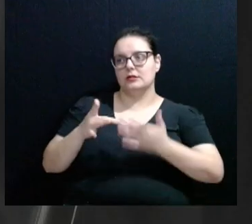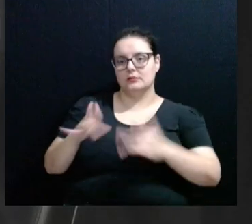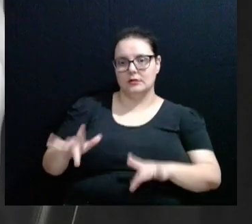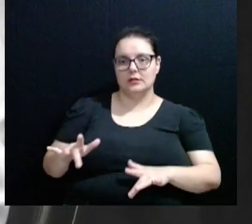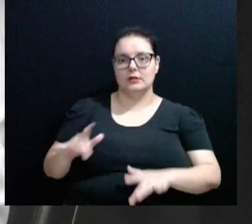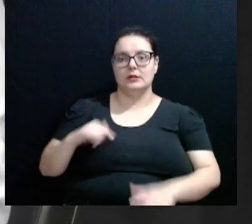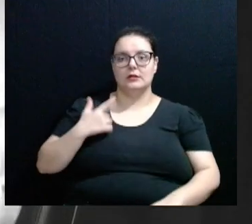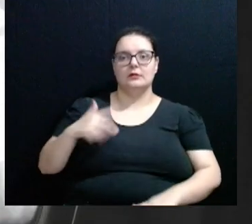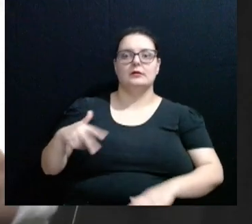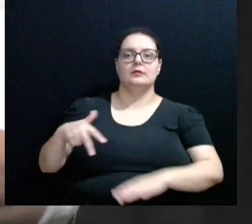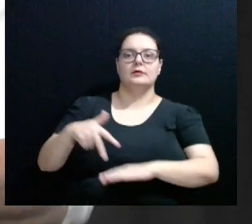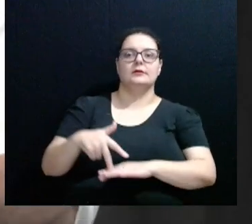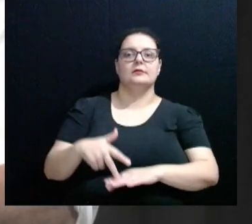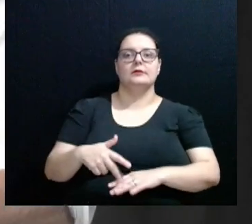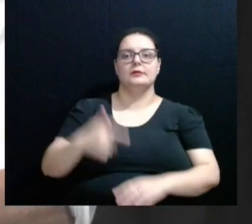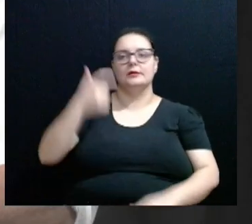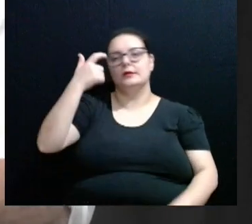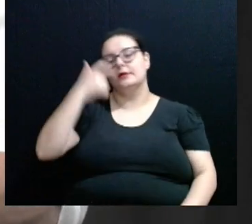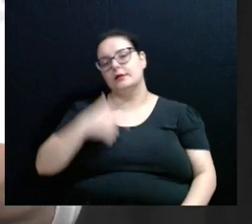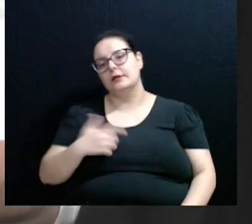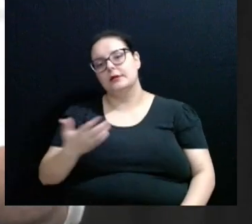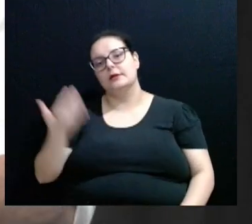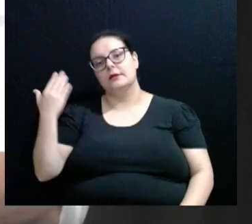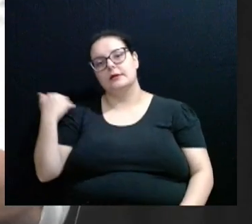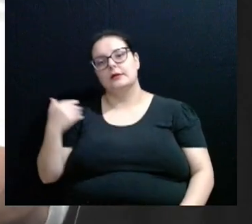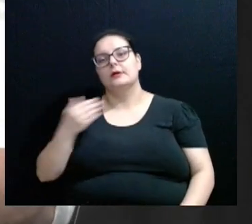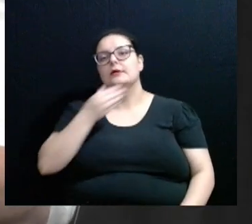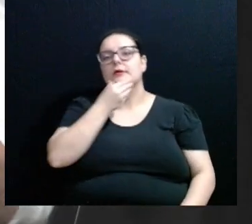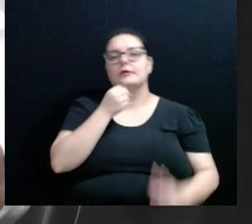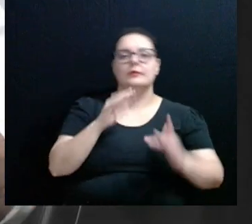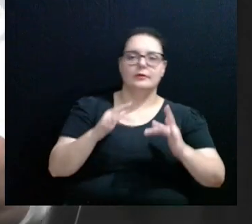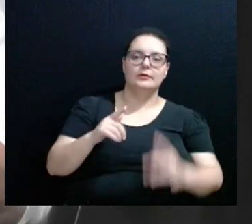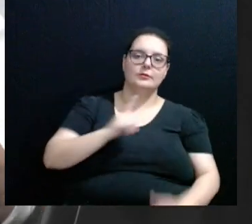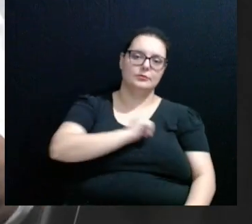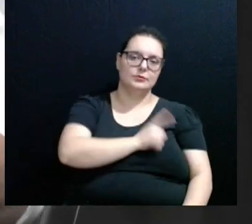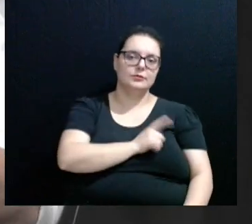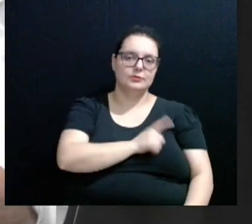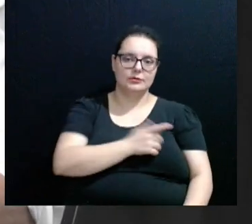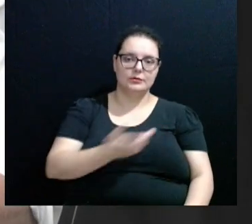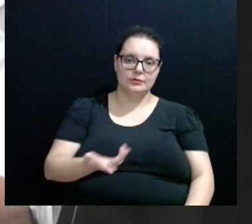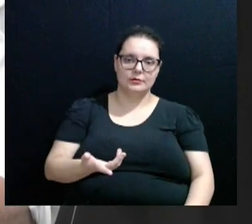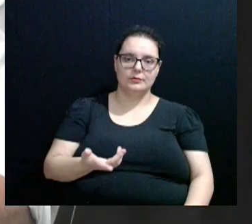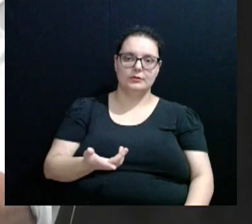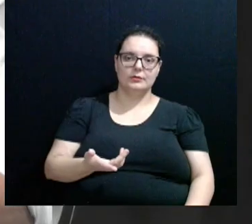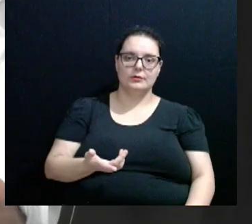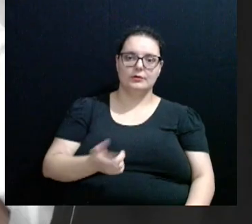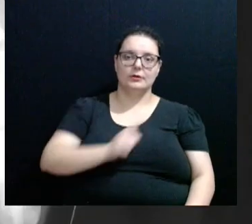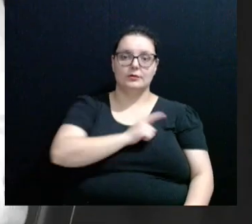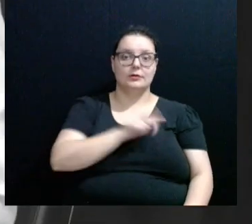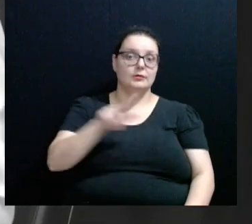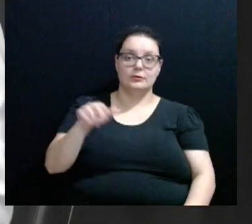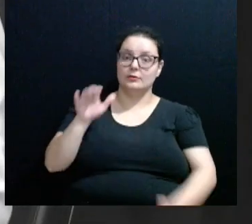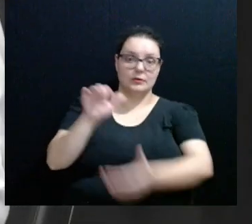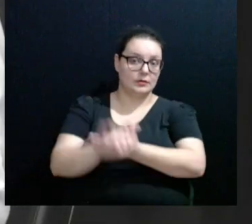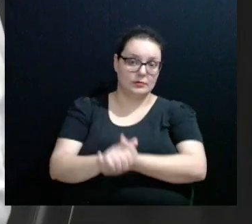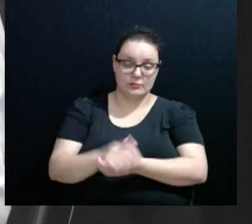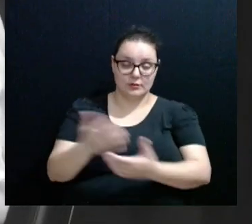vinha a carga que eu era o namorado, o genro, né? Que eu brinco, fui genro sem nunca ter casado, mas